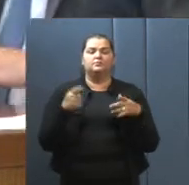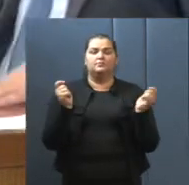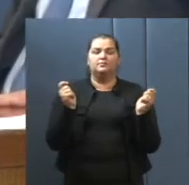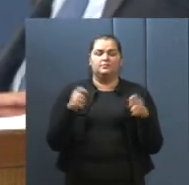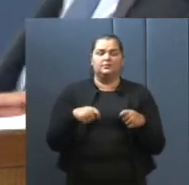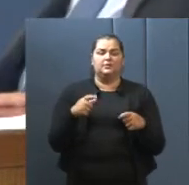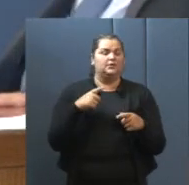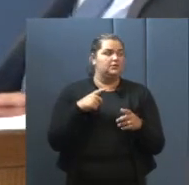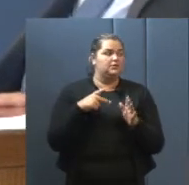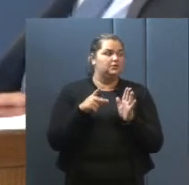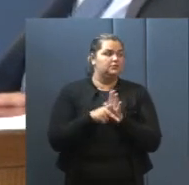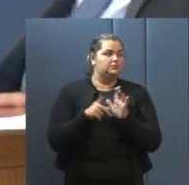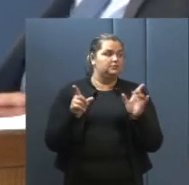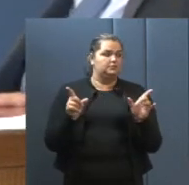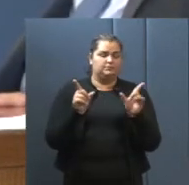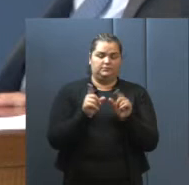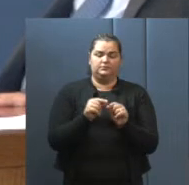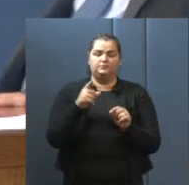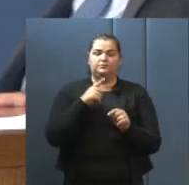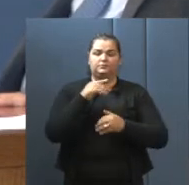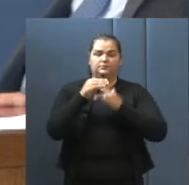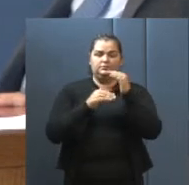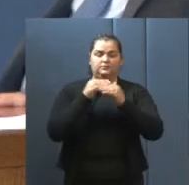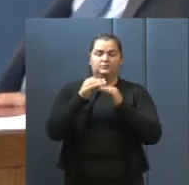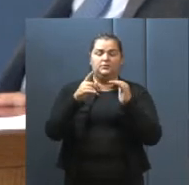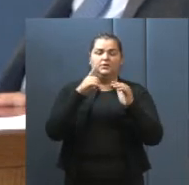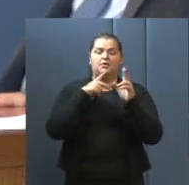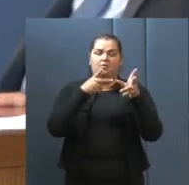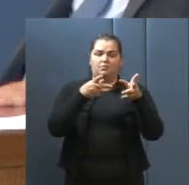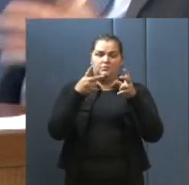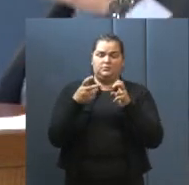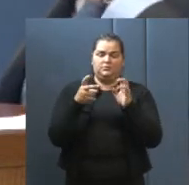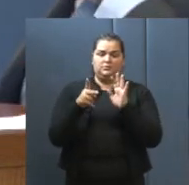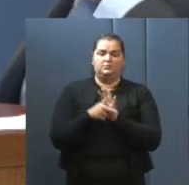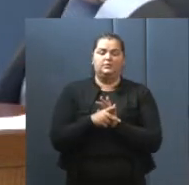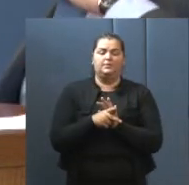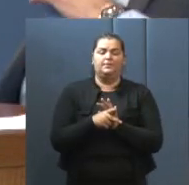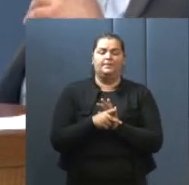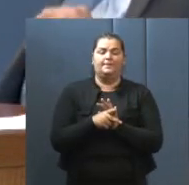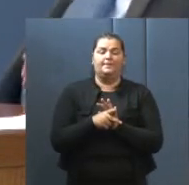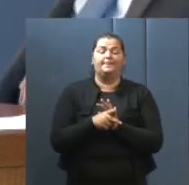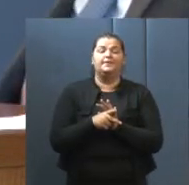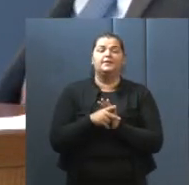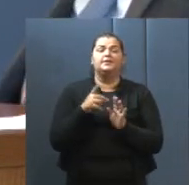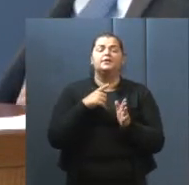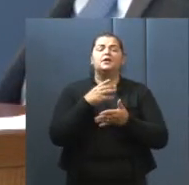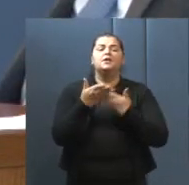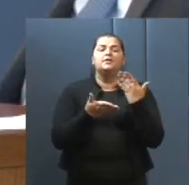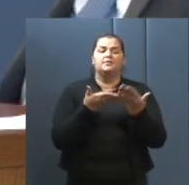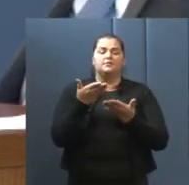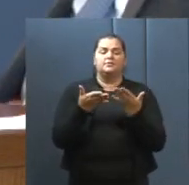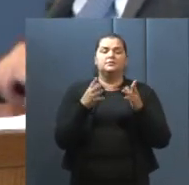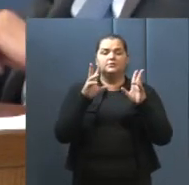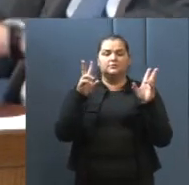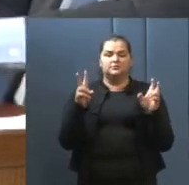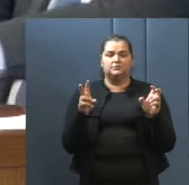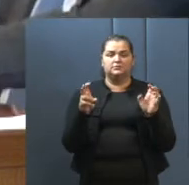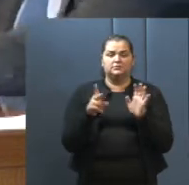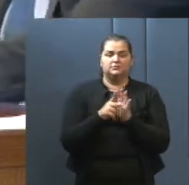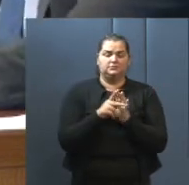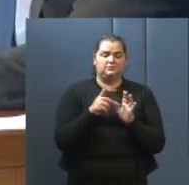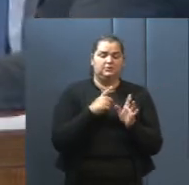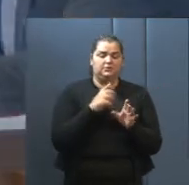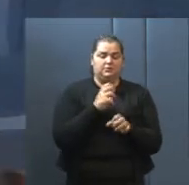que a gente possa minimizar um pouquinho mais esses gaps que a gente tem observado algumas vezes quando nós tratamos do tema gestão de